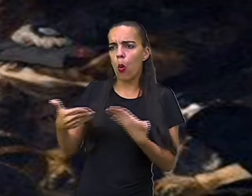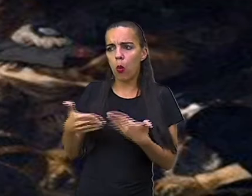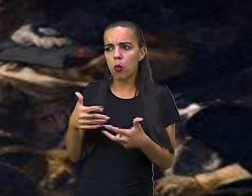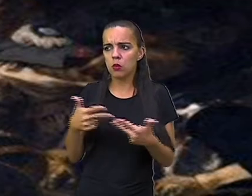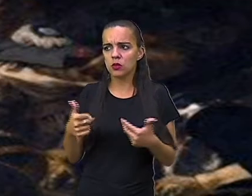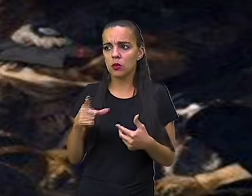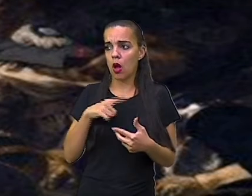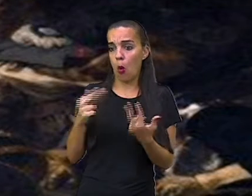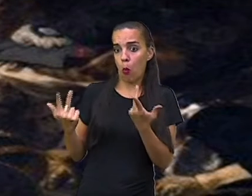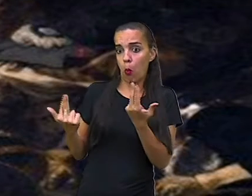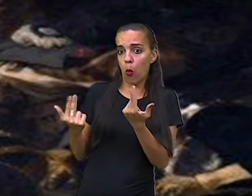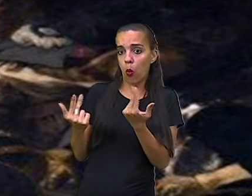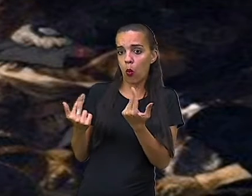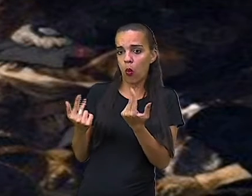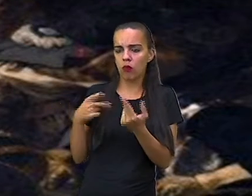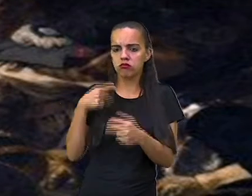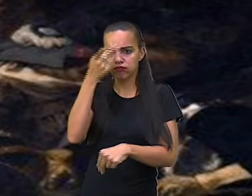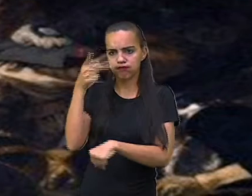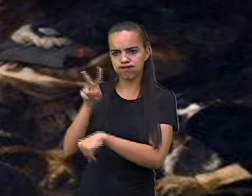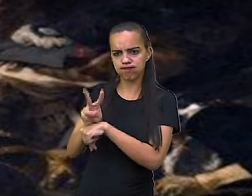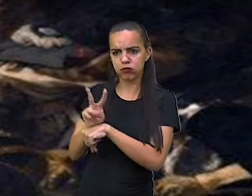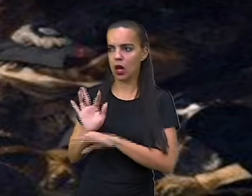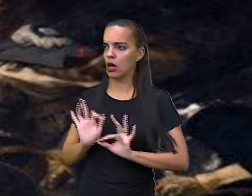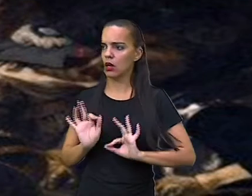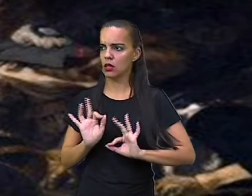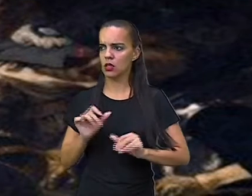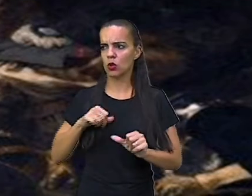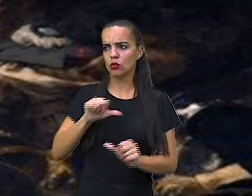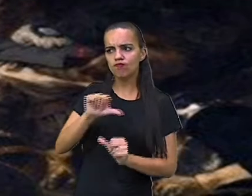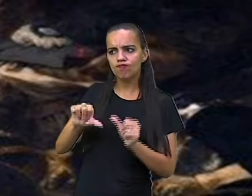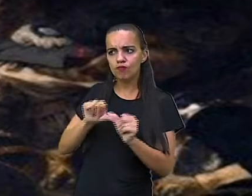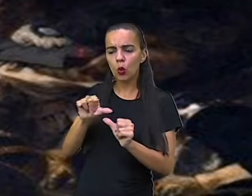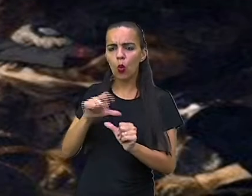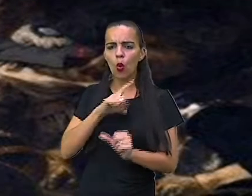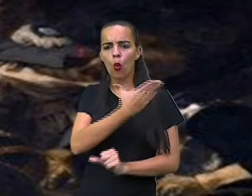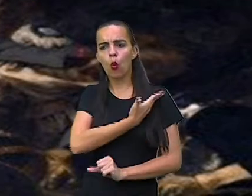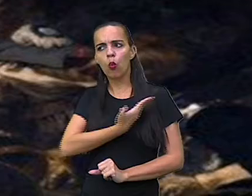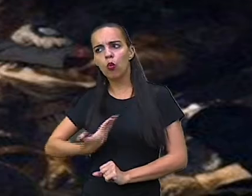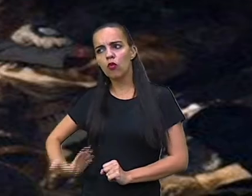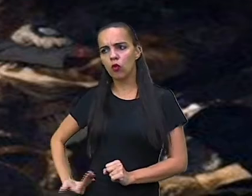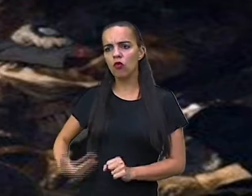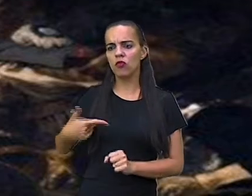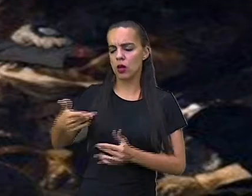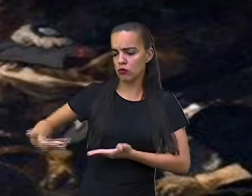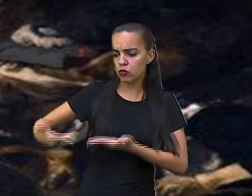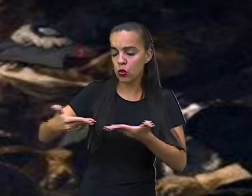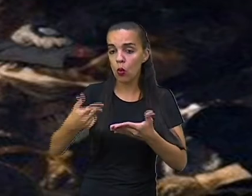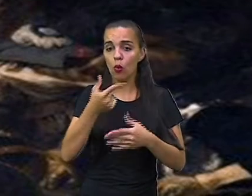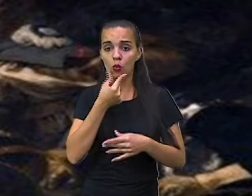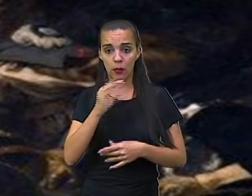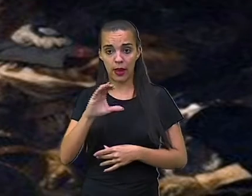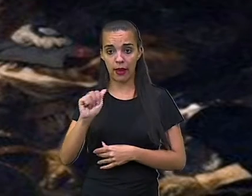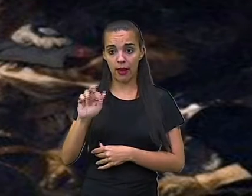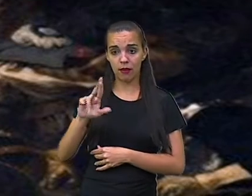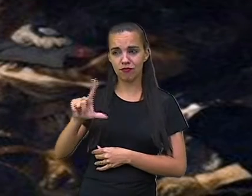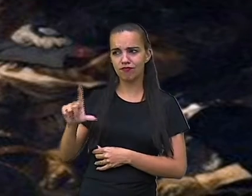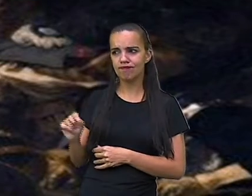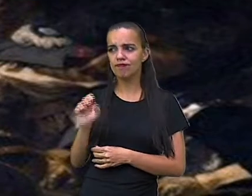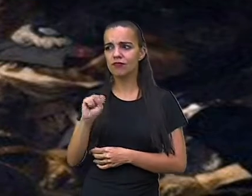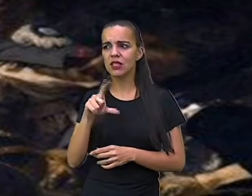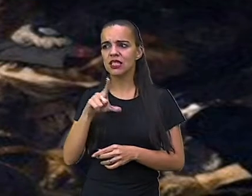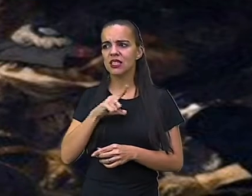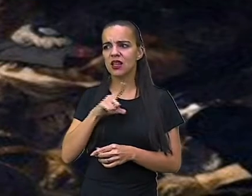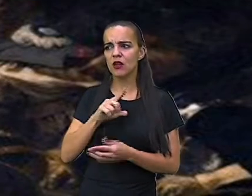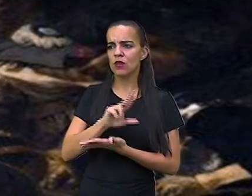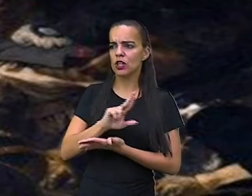seu sucessor, Carlos X, conduziu o governo. Ele sofreu tantas pressões